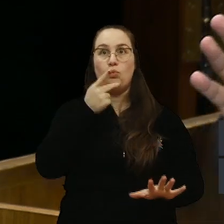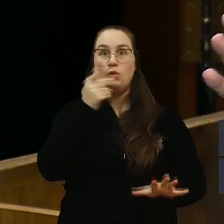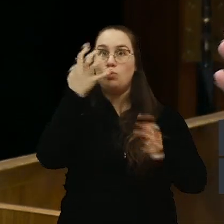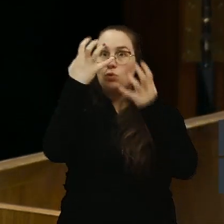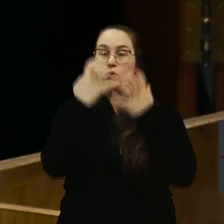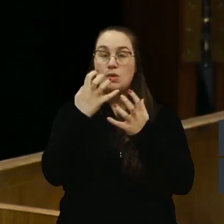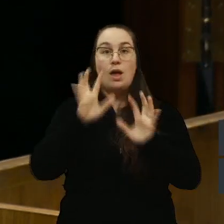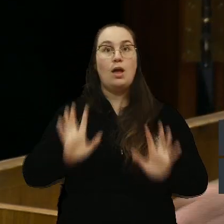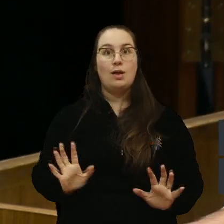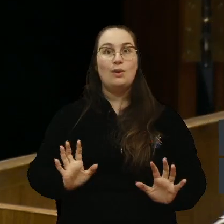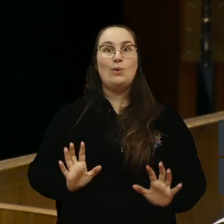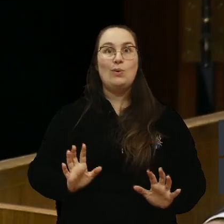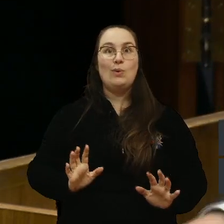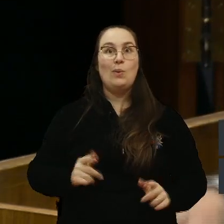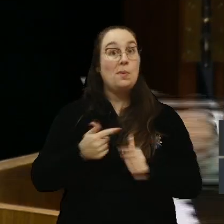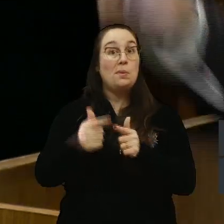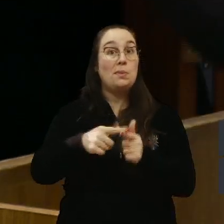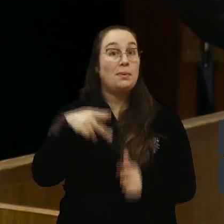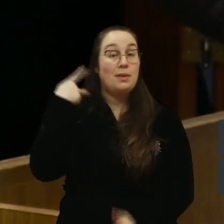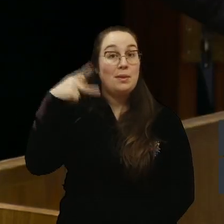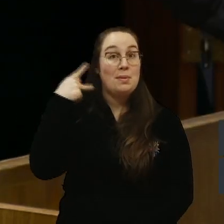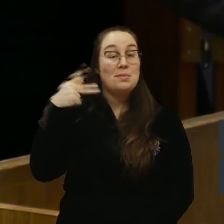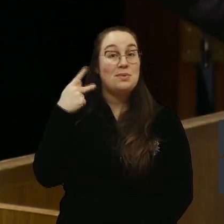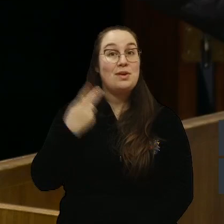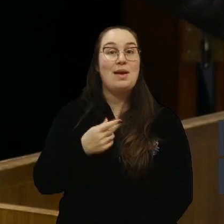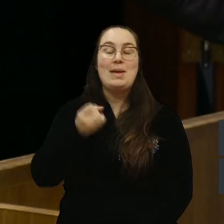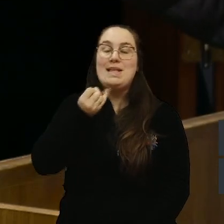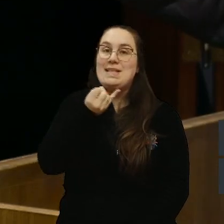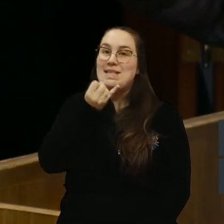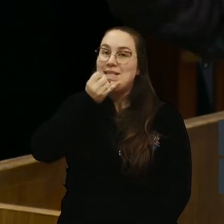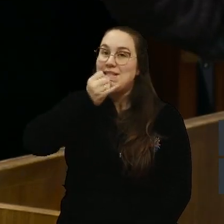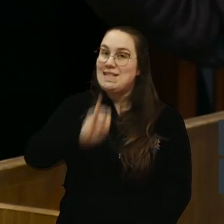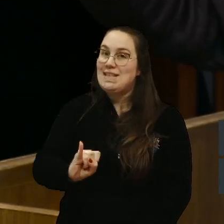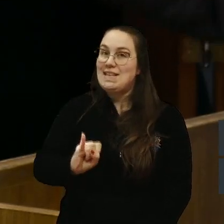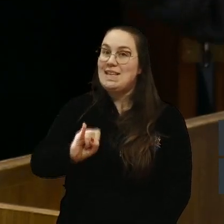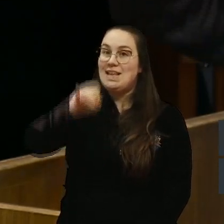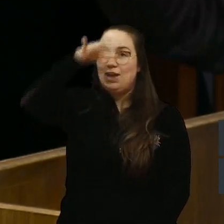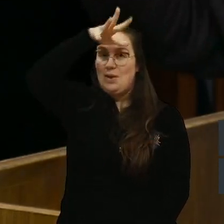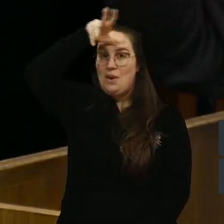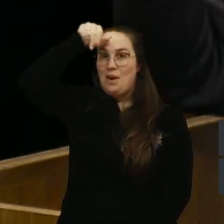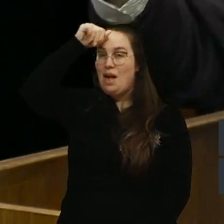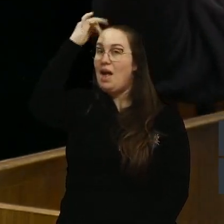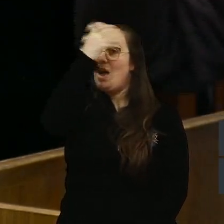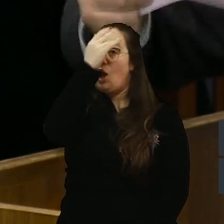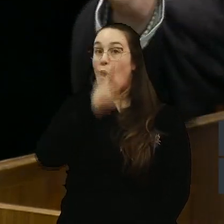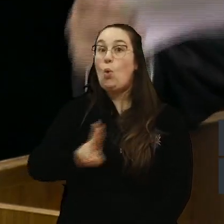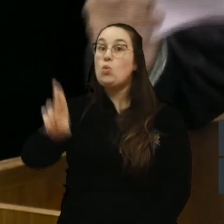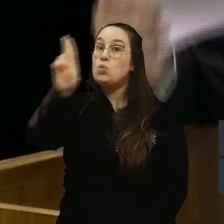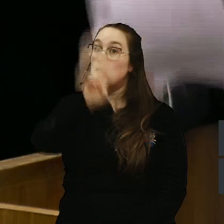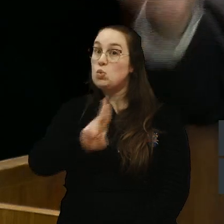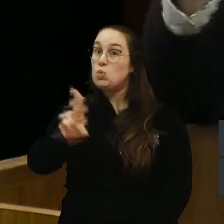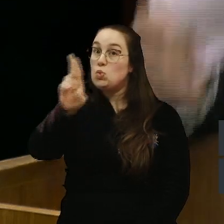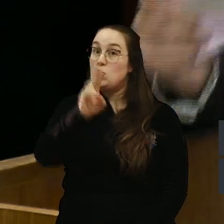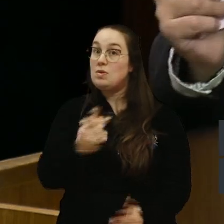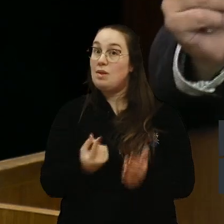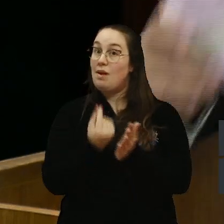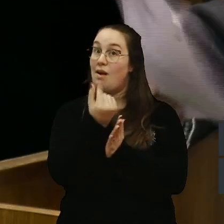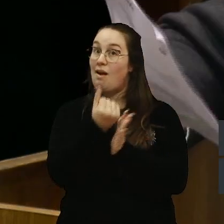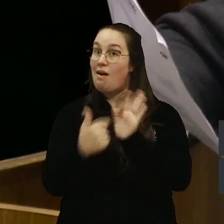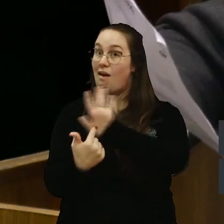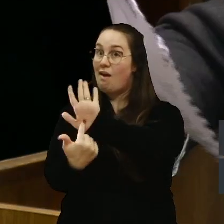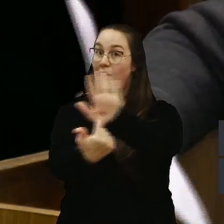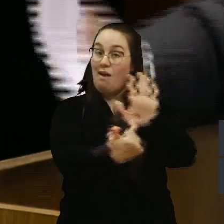muito sério nisso. O problema era político. Mas se o prefeito Adiló aprovar e utilizar esse recurso da forma como está